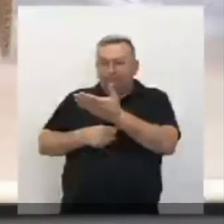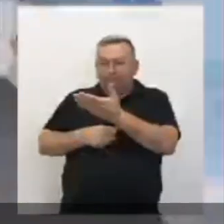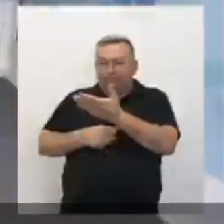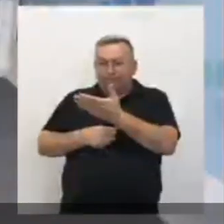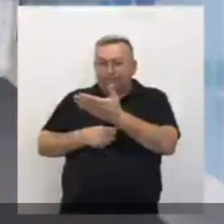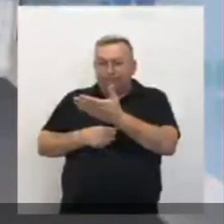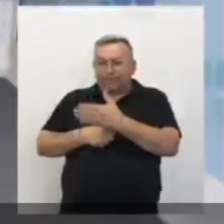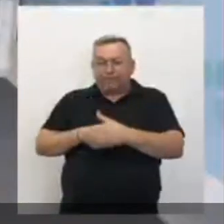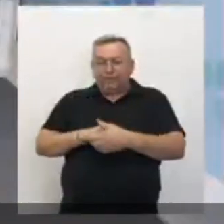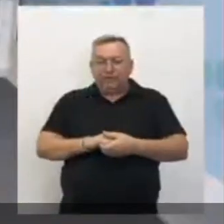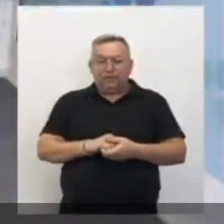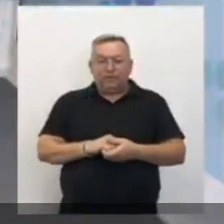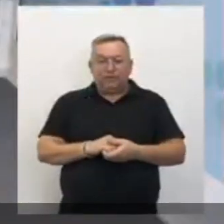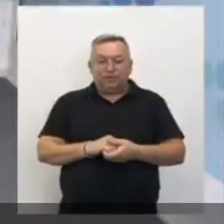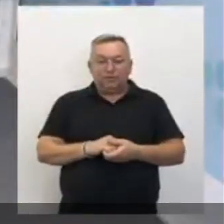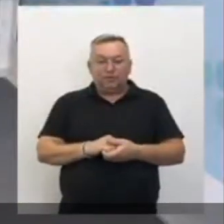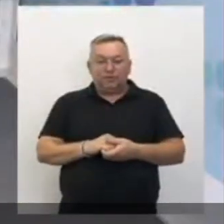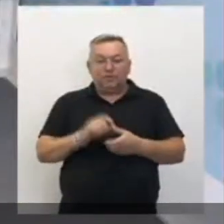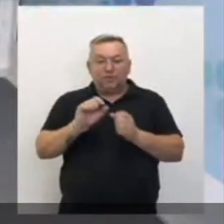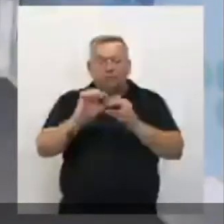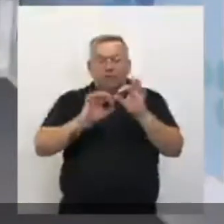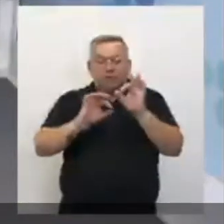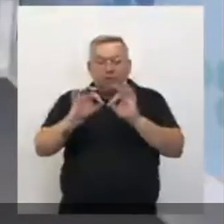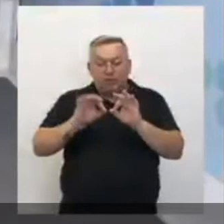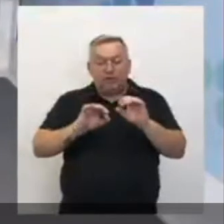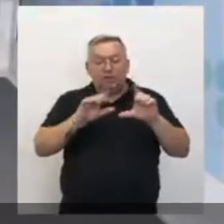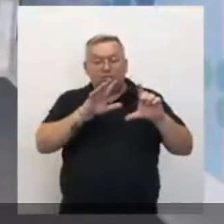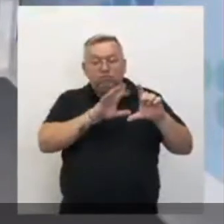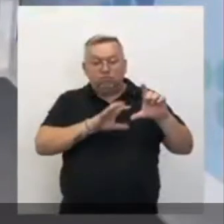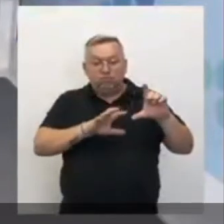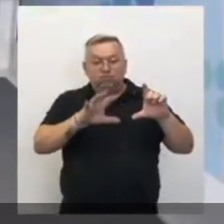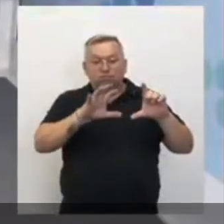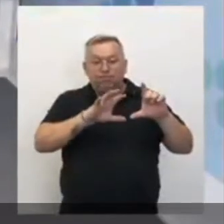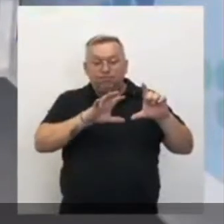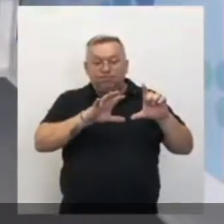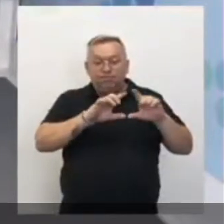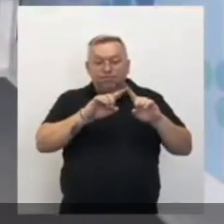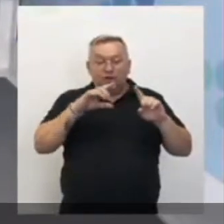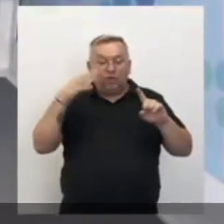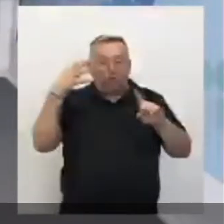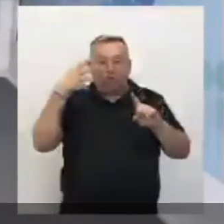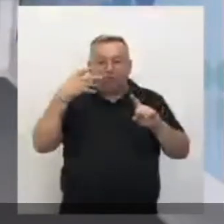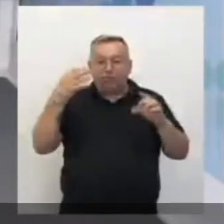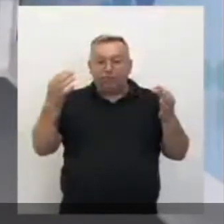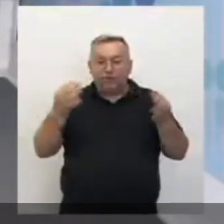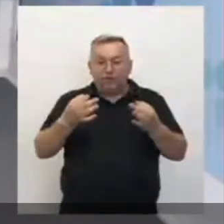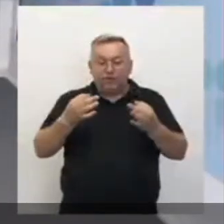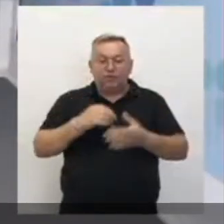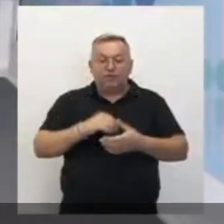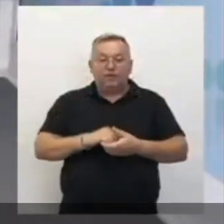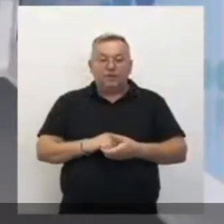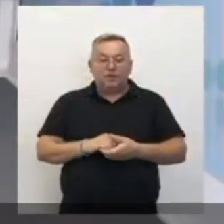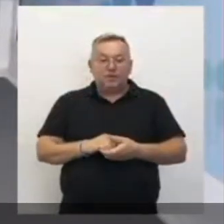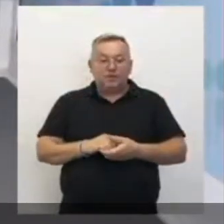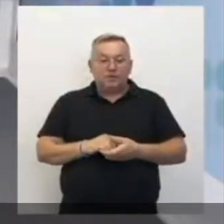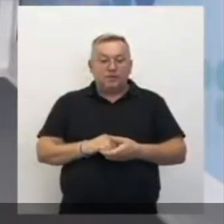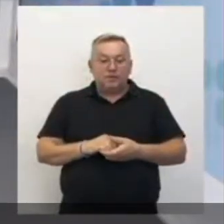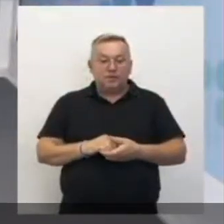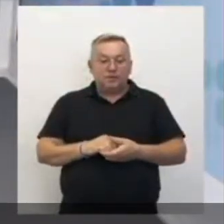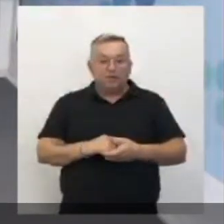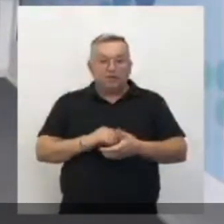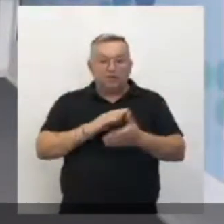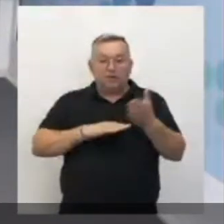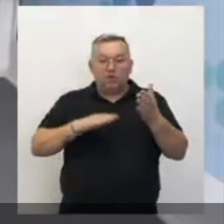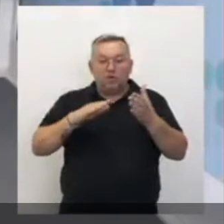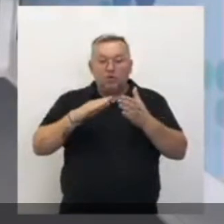vez que essas especificações, essas medidas estão no QR Code, né? Isso Então mesmo. vai estar tudo lá bonitinho também, e o passo a passo também, né? Isso mesmo, tá todo lá,